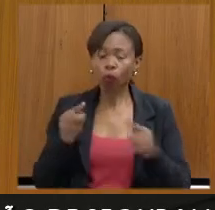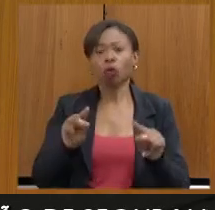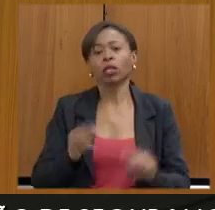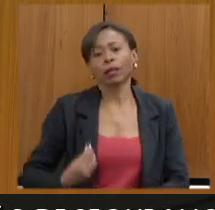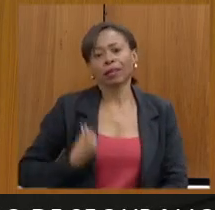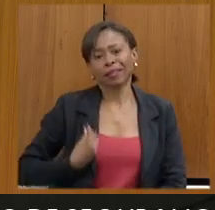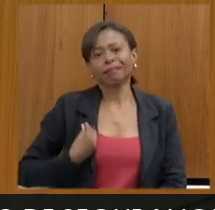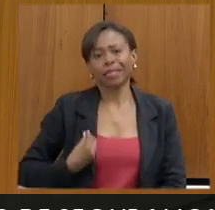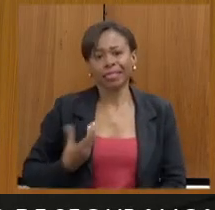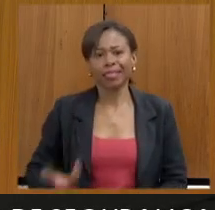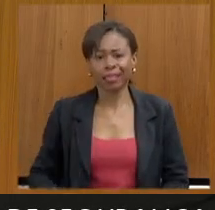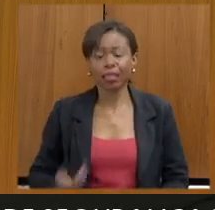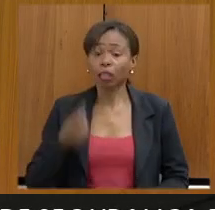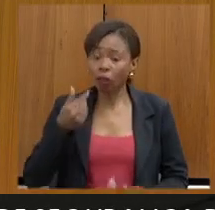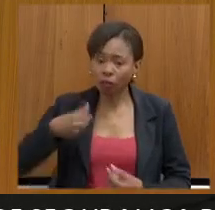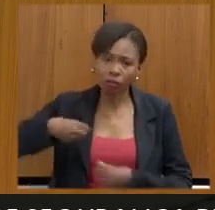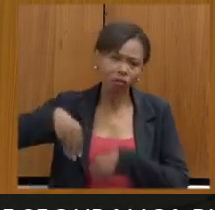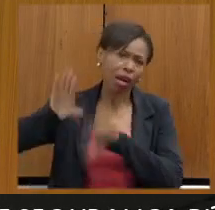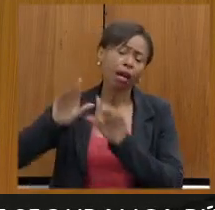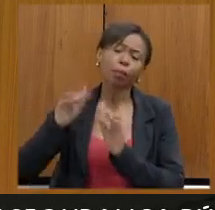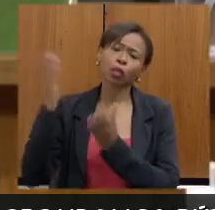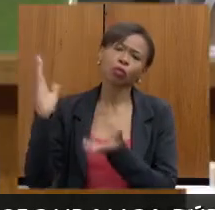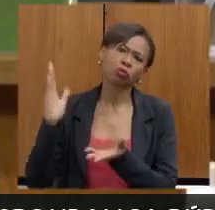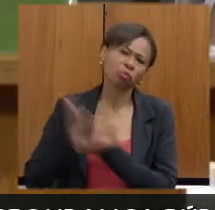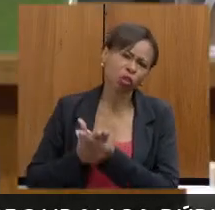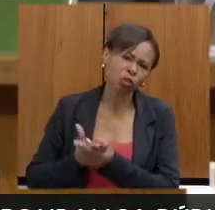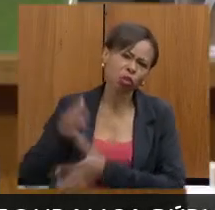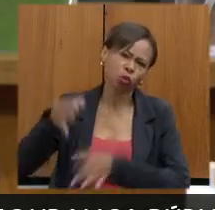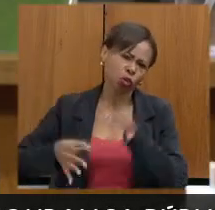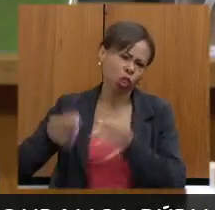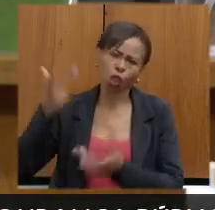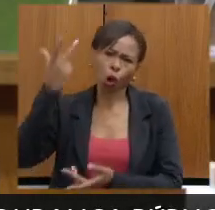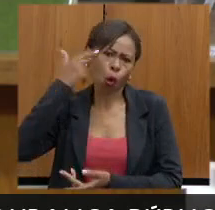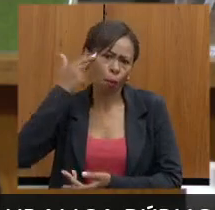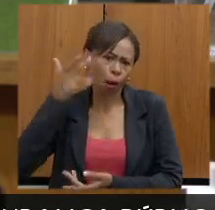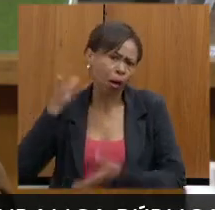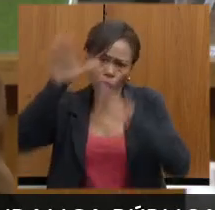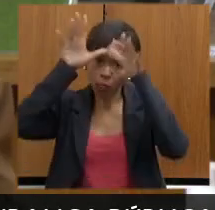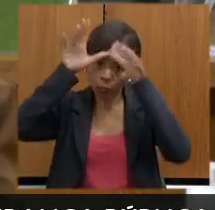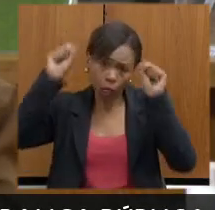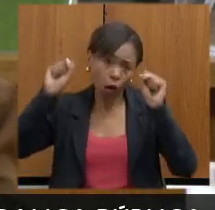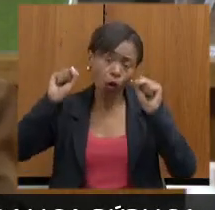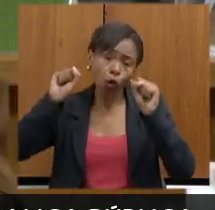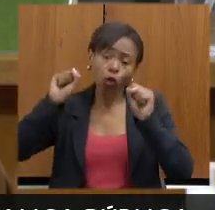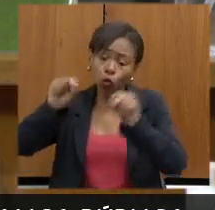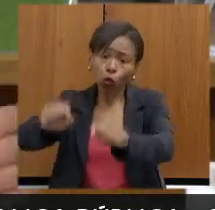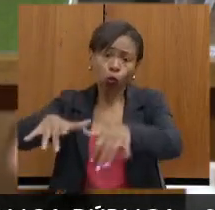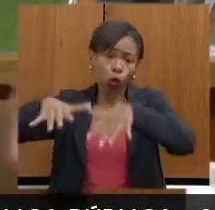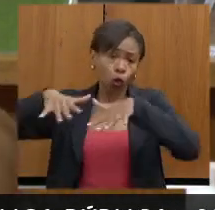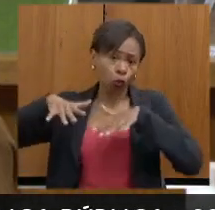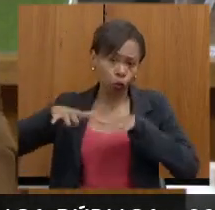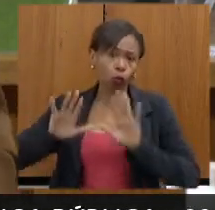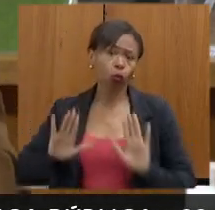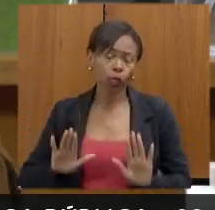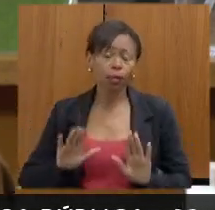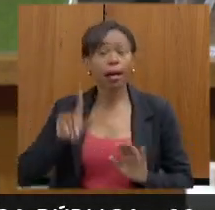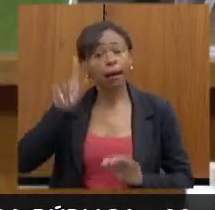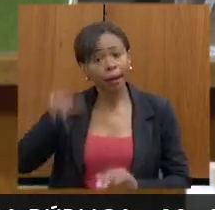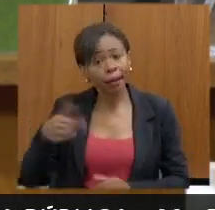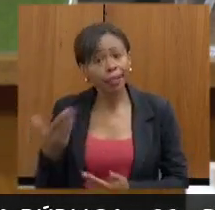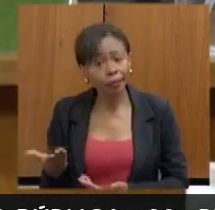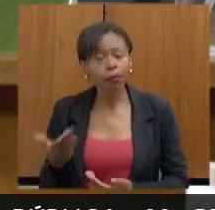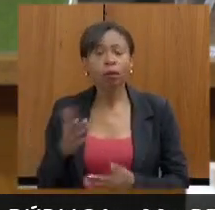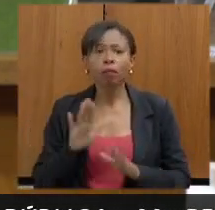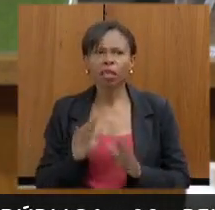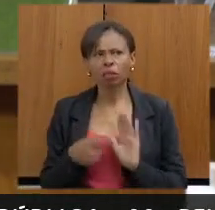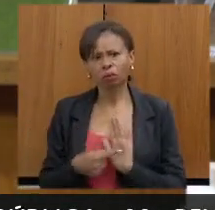é remetido para a justiça comum e vai ser julgado lá é pelo Tribunal de Júri então é É nesse sentido agora prestar